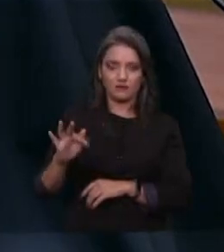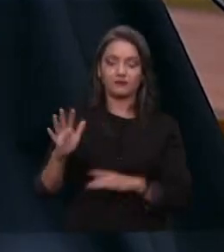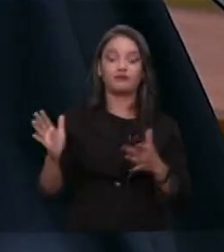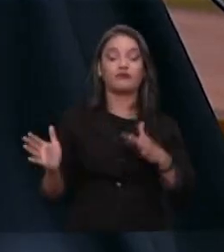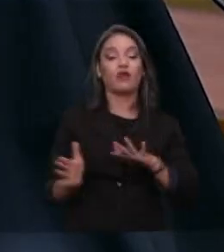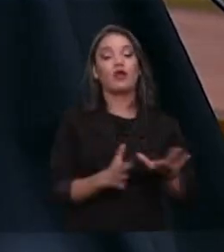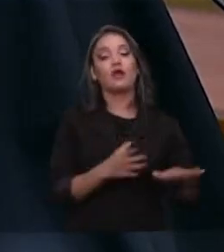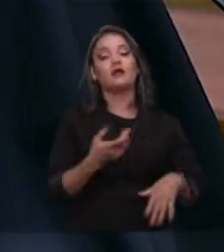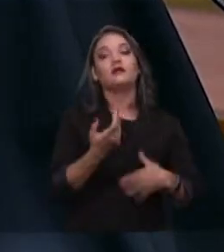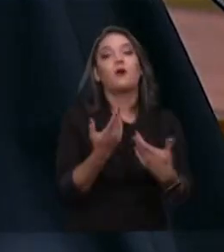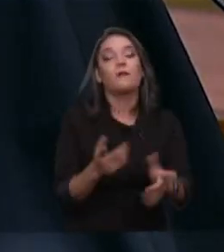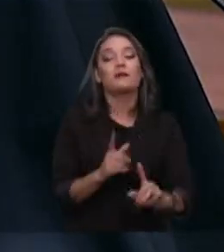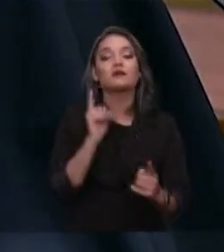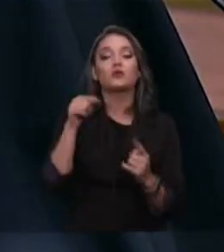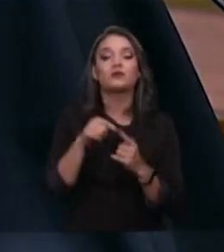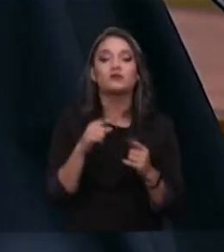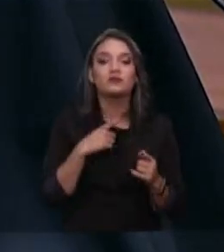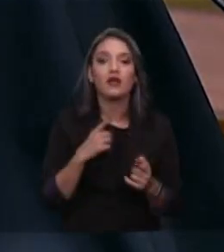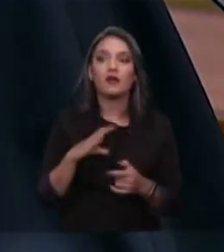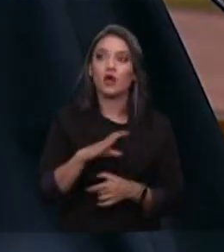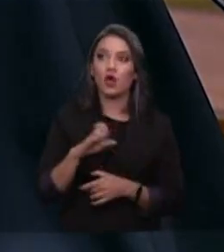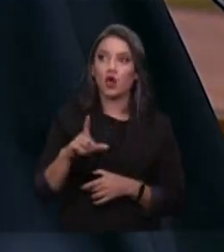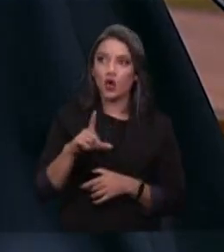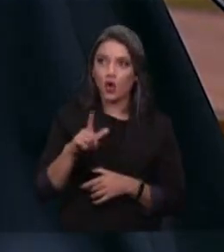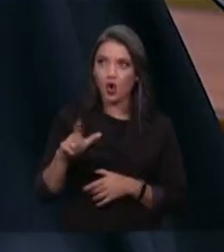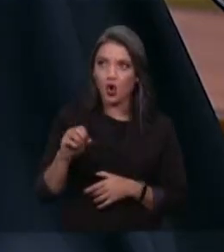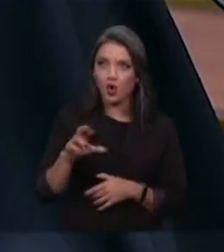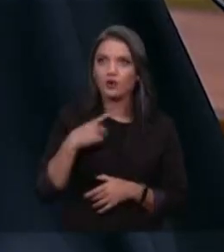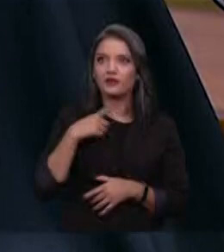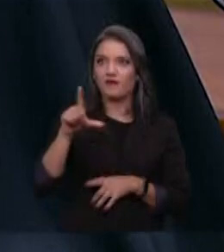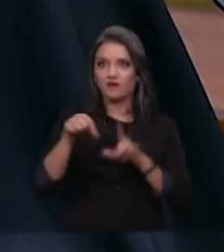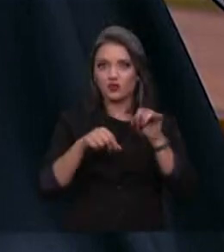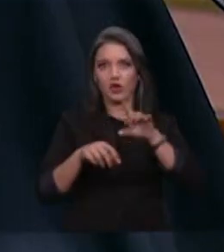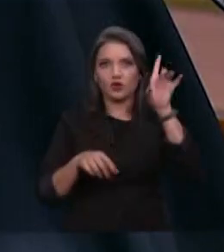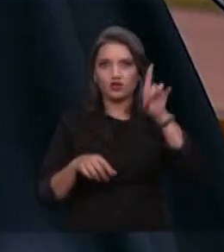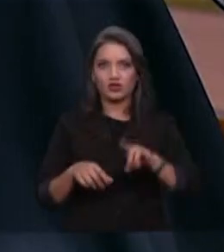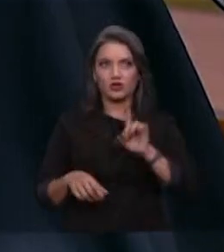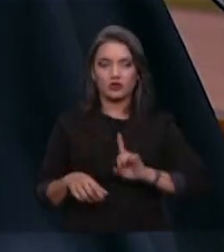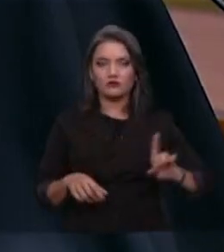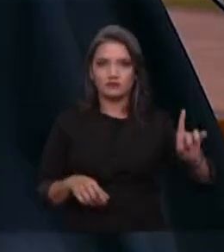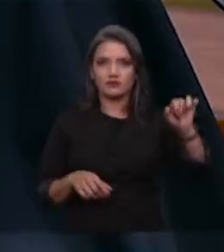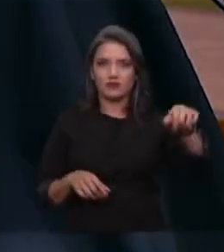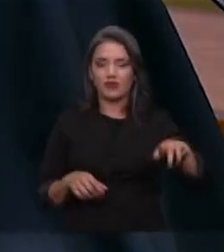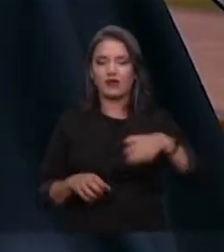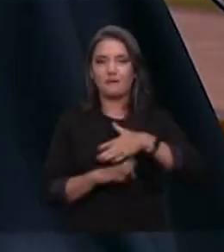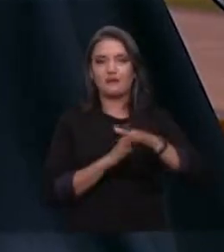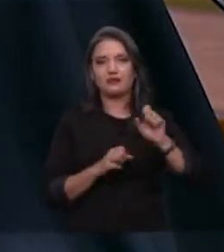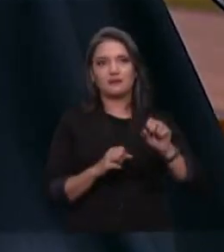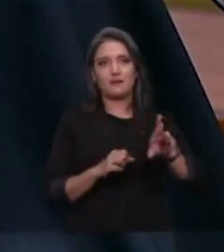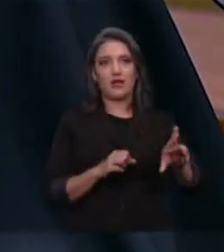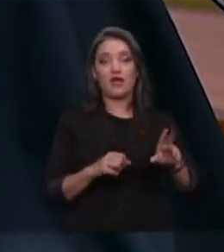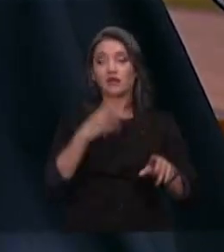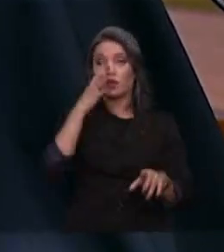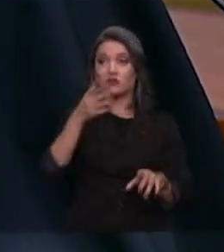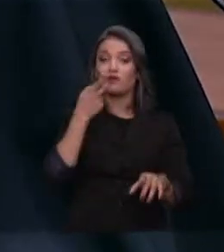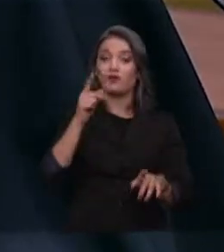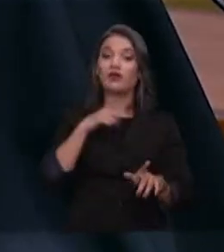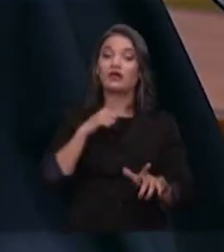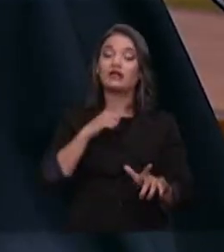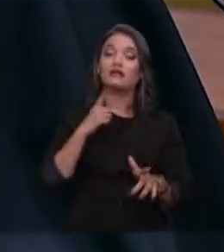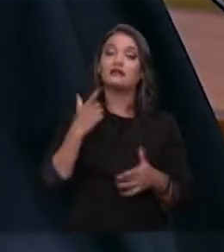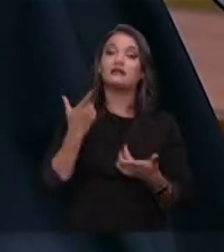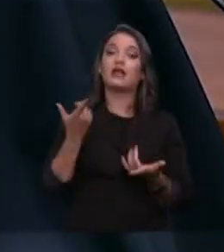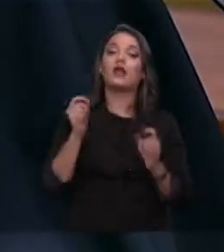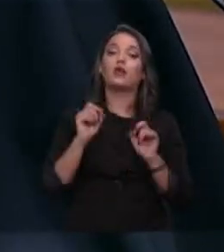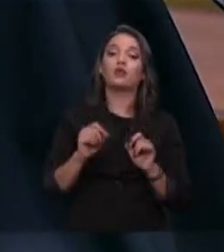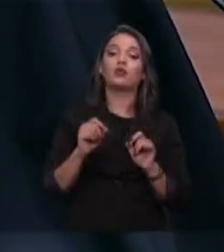Fernando Collor para indicação de diretores na BR Distribuidora S.A., a acusação aponta também a existência de um registro de